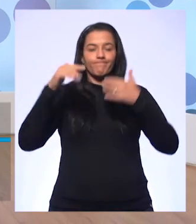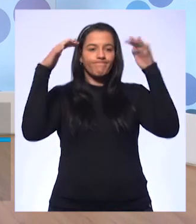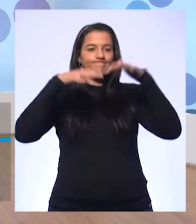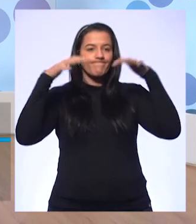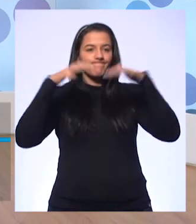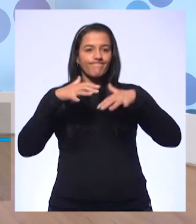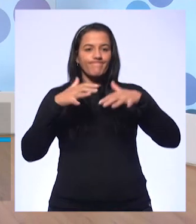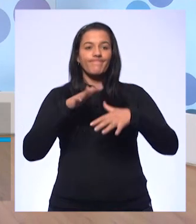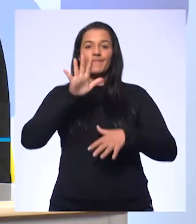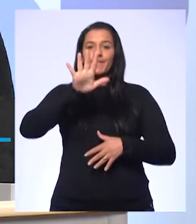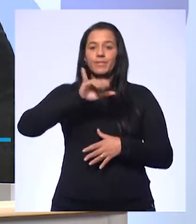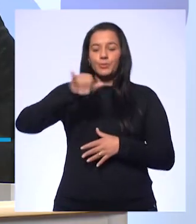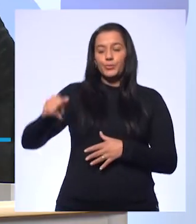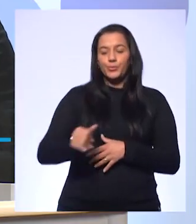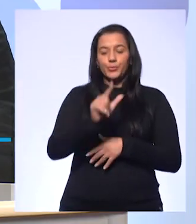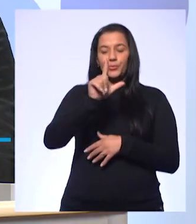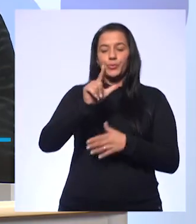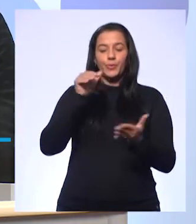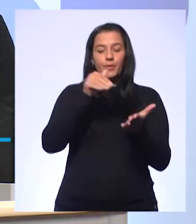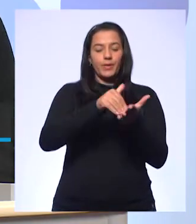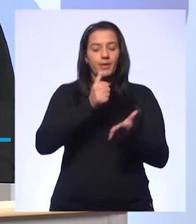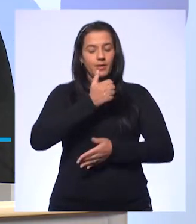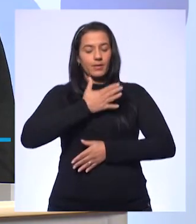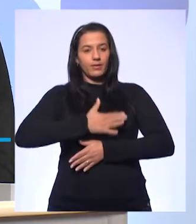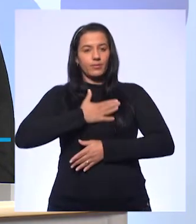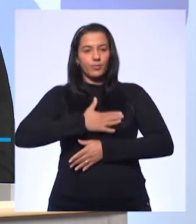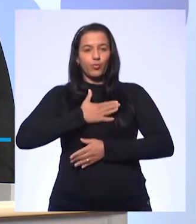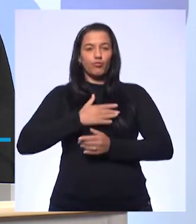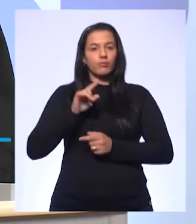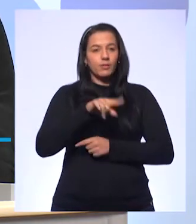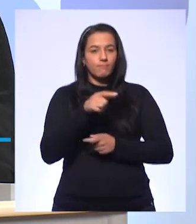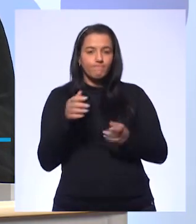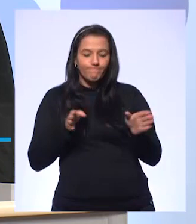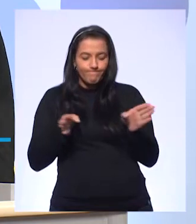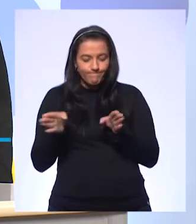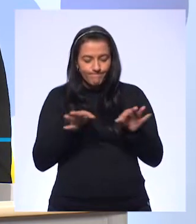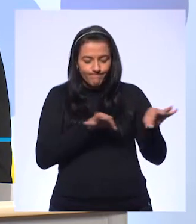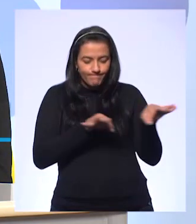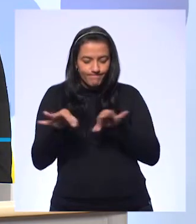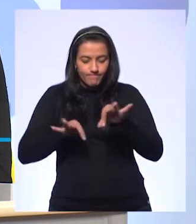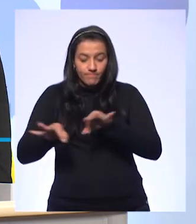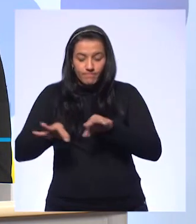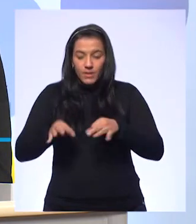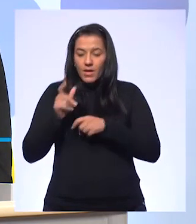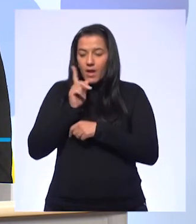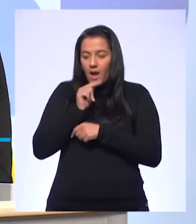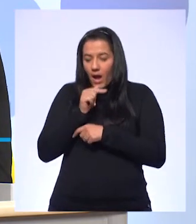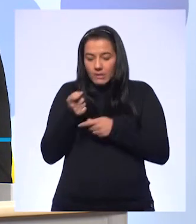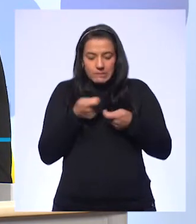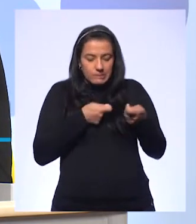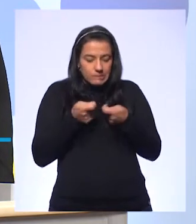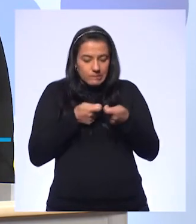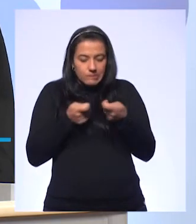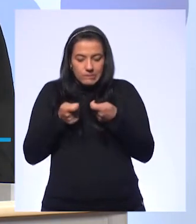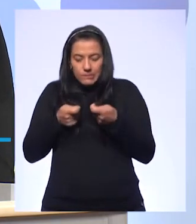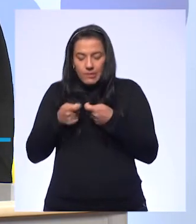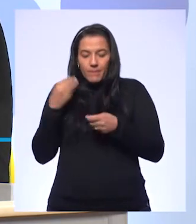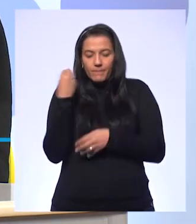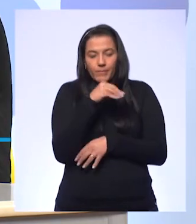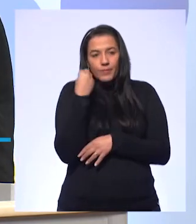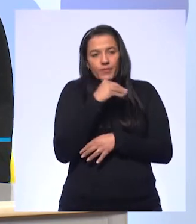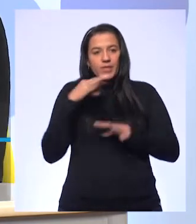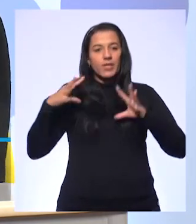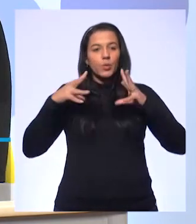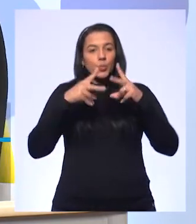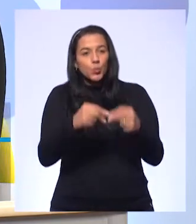julho a agosto que os egípcios faziam toda a sua organização para represar o máximo máximo de água possível, aproveitar o